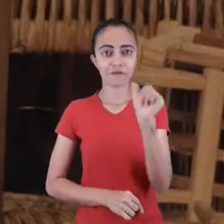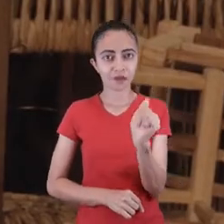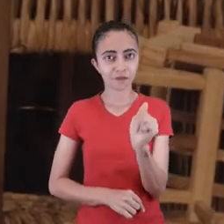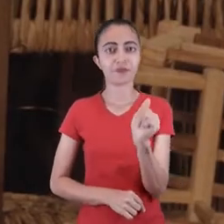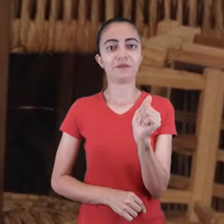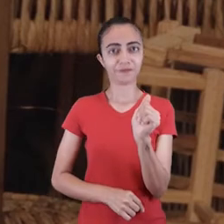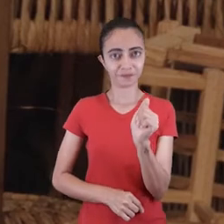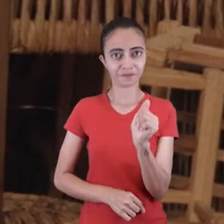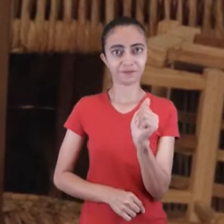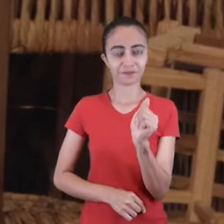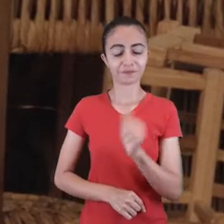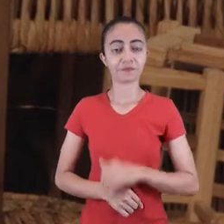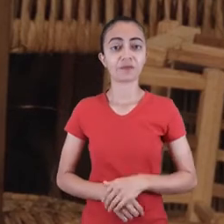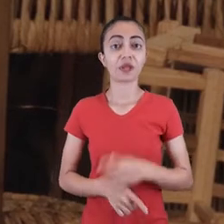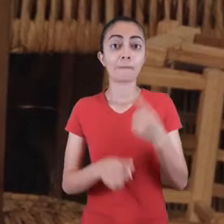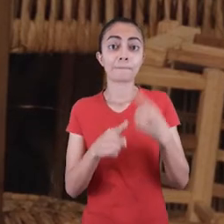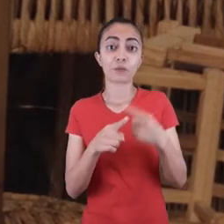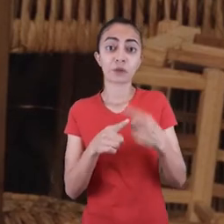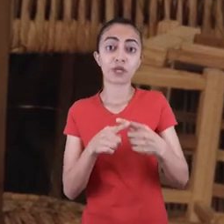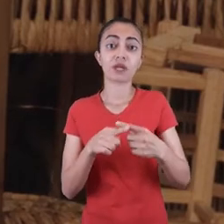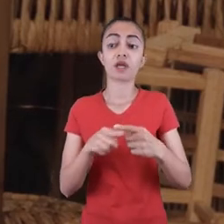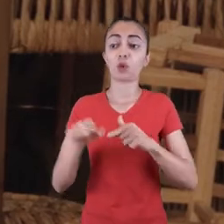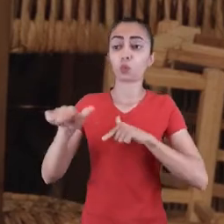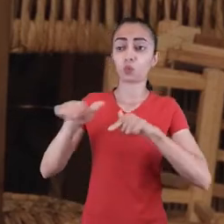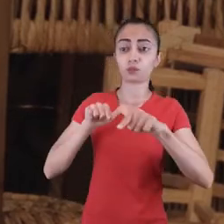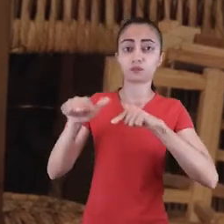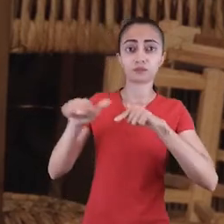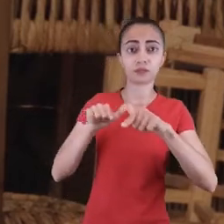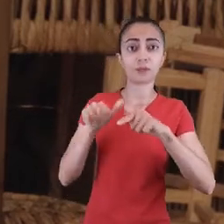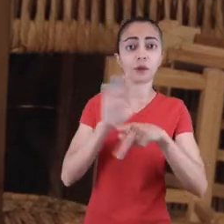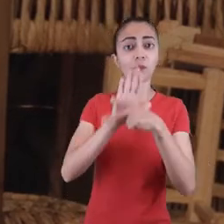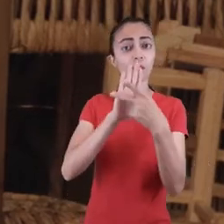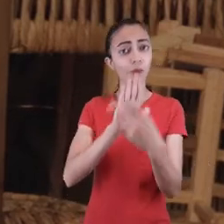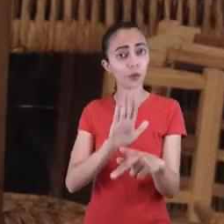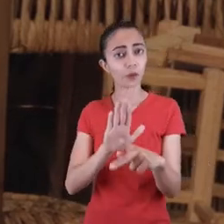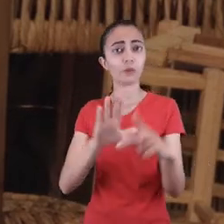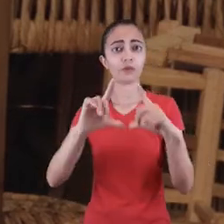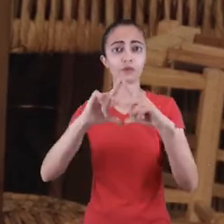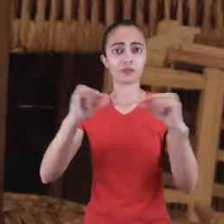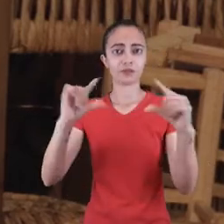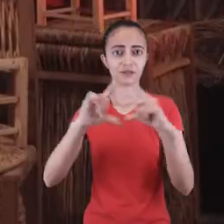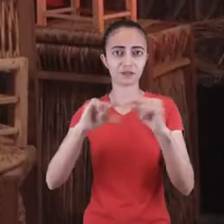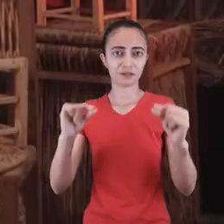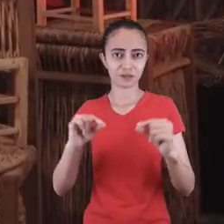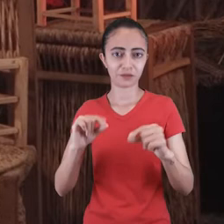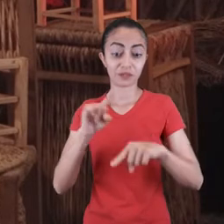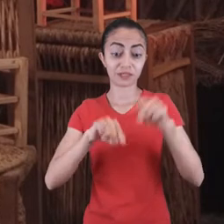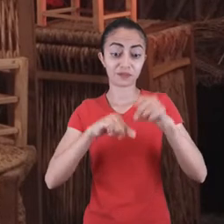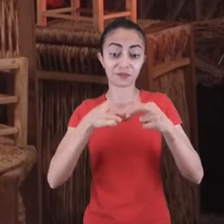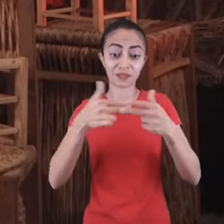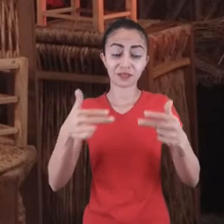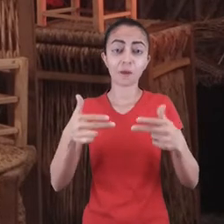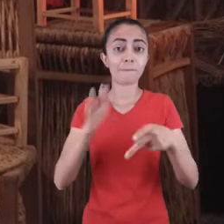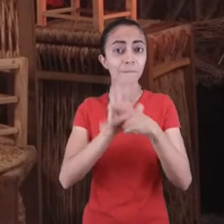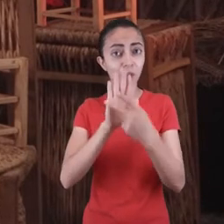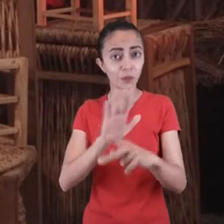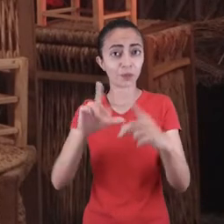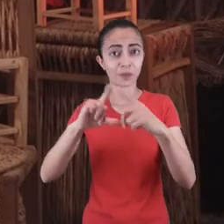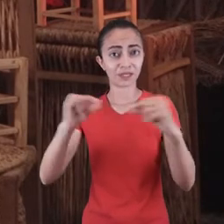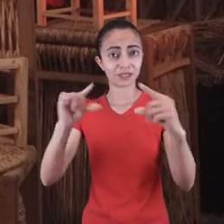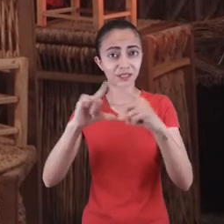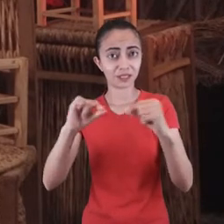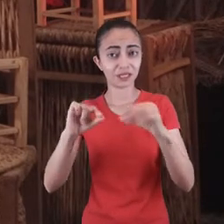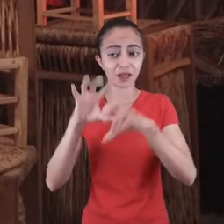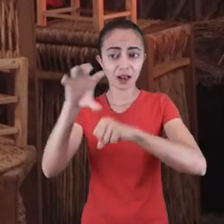com a fibra, porque é um trabalho de Brasília. Esse material é colhido aqui